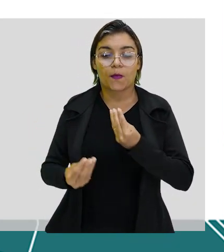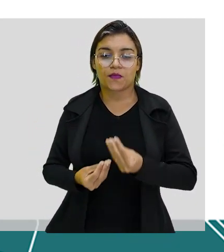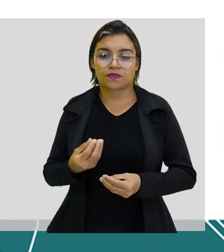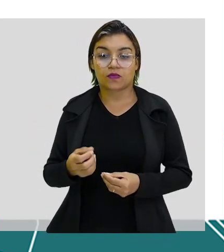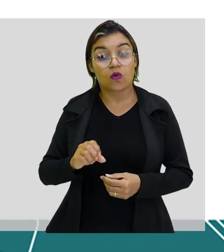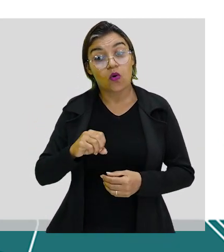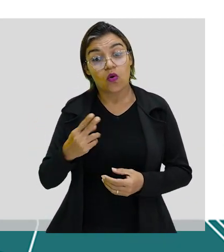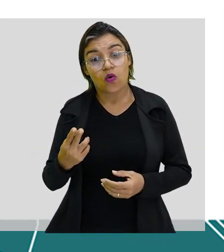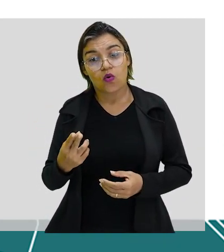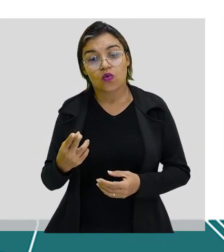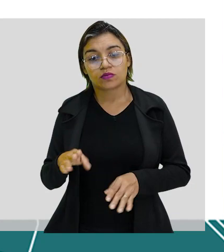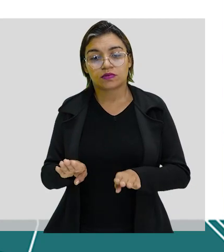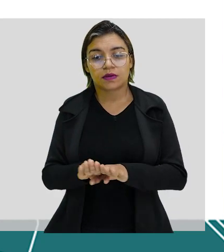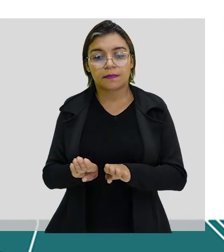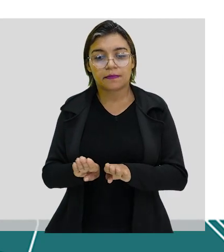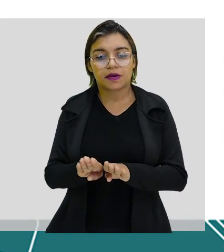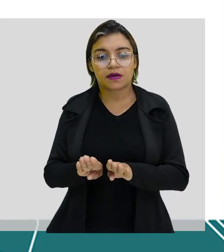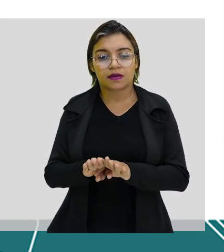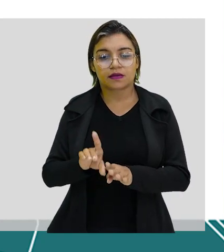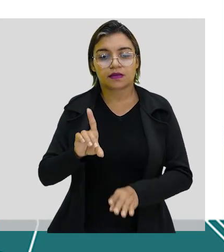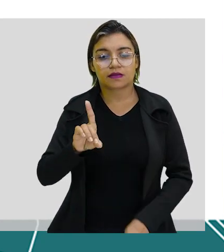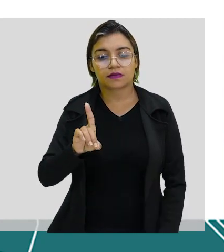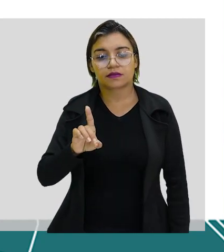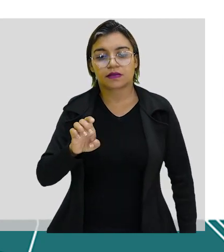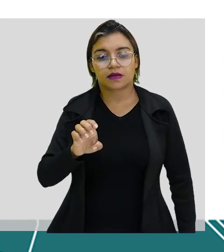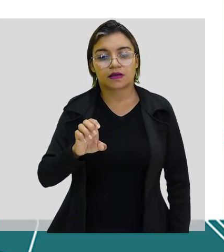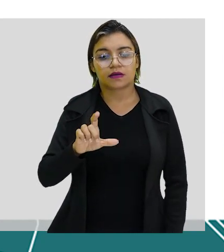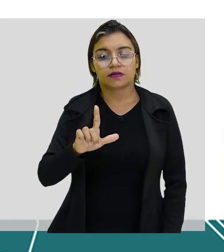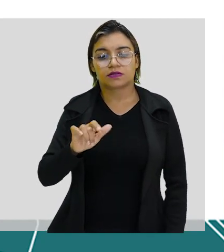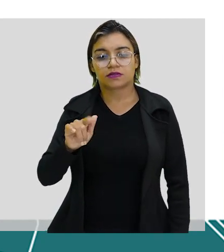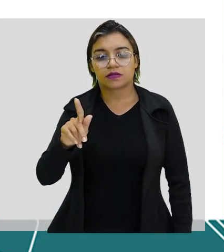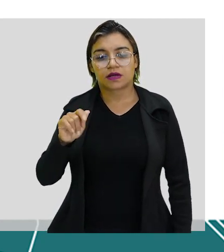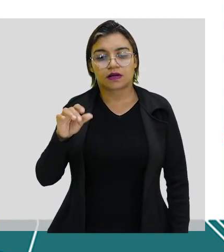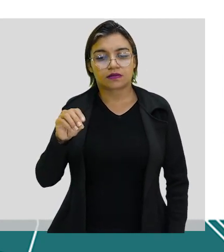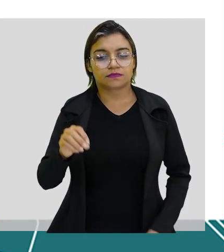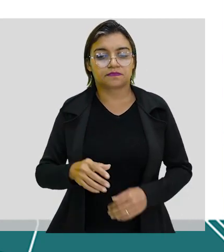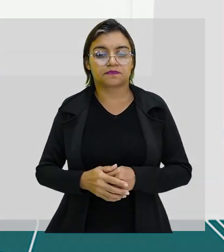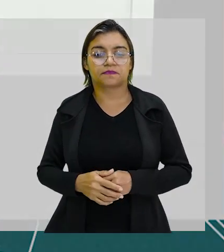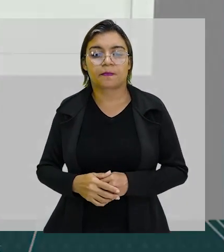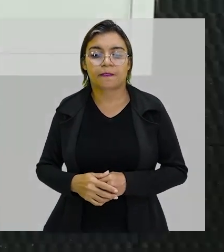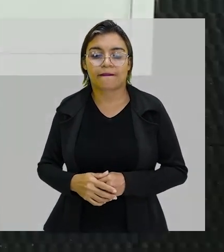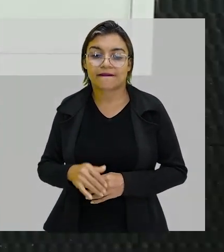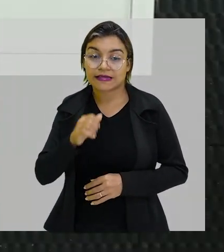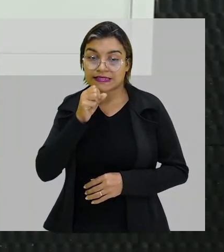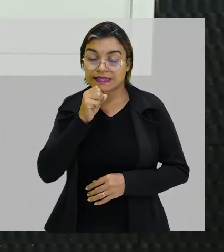né? Vamos lá. É o seguinte. Se nós ligarmos em A,